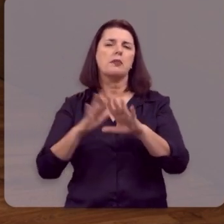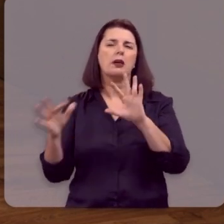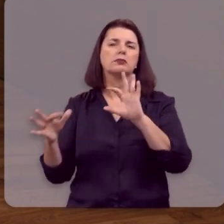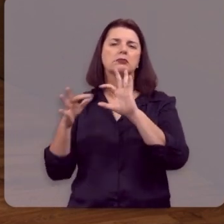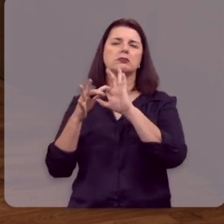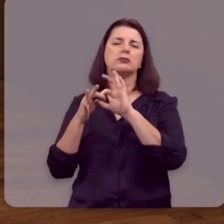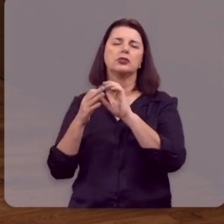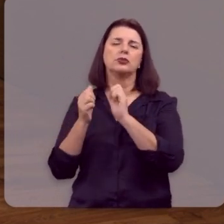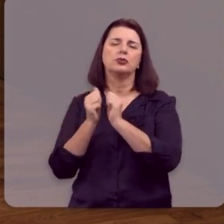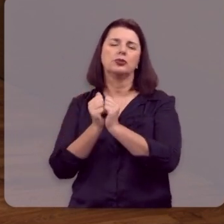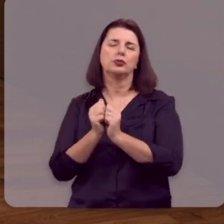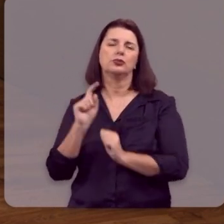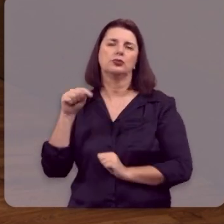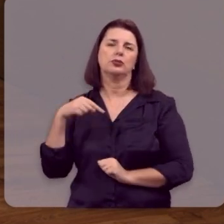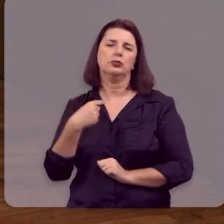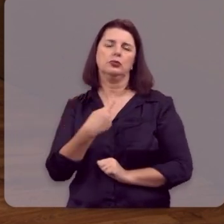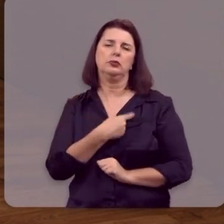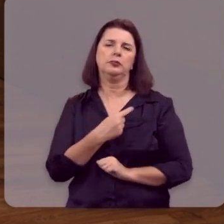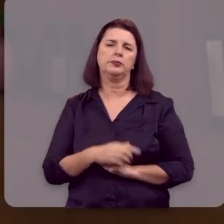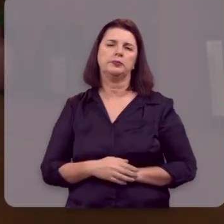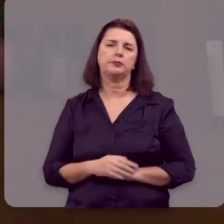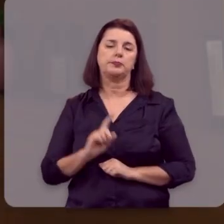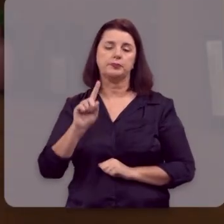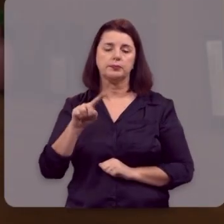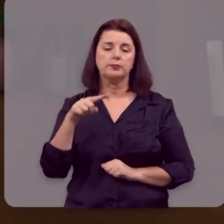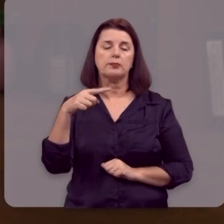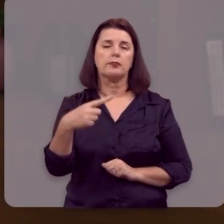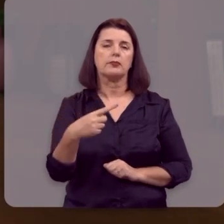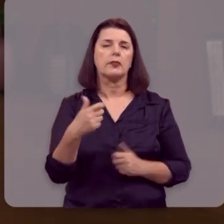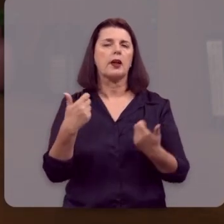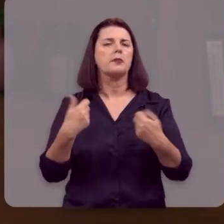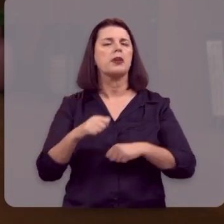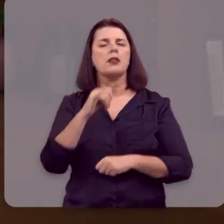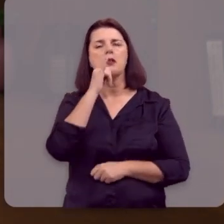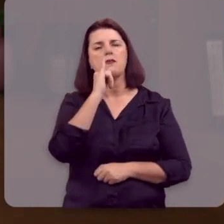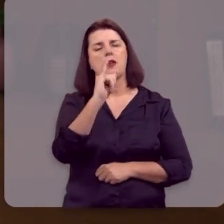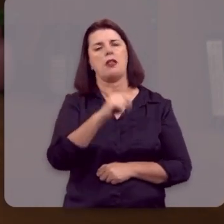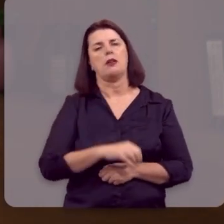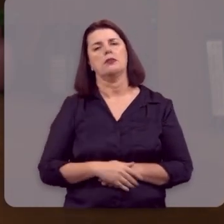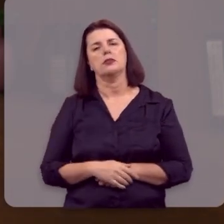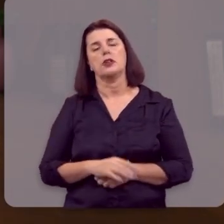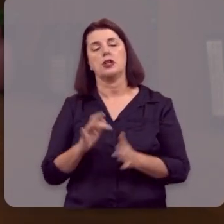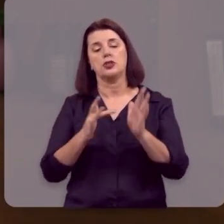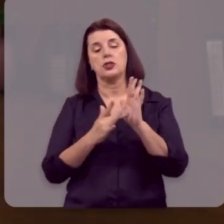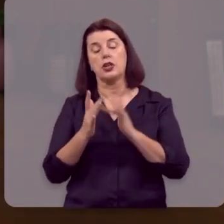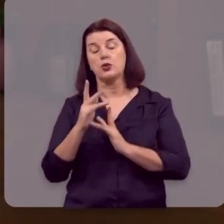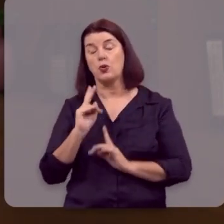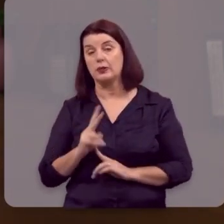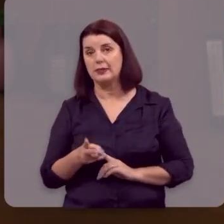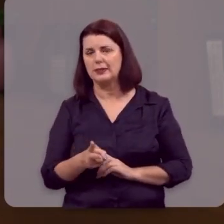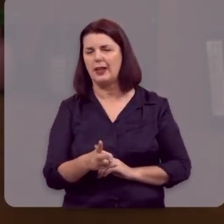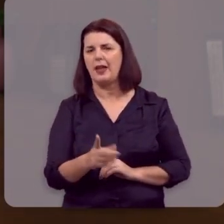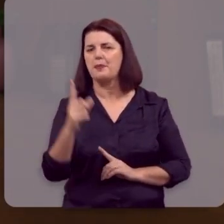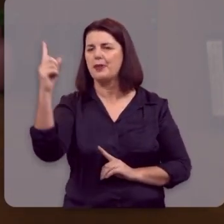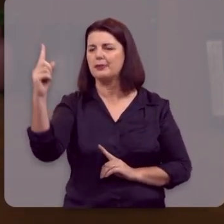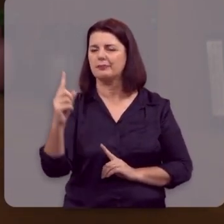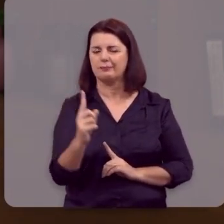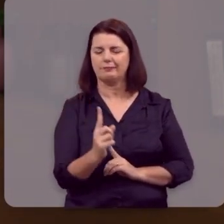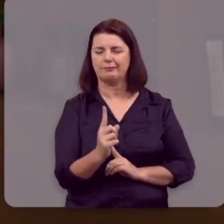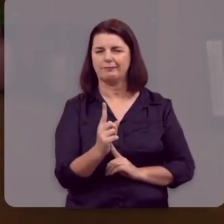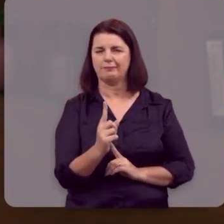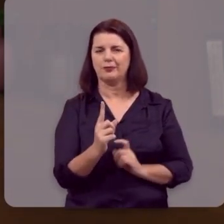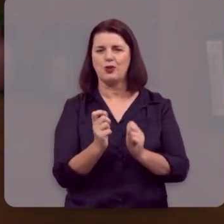nosso coração. Então, preciso lhe afirmar que Jesus sempre vem ao